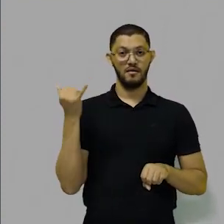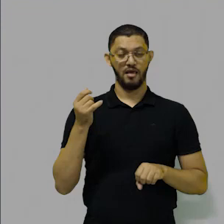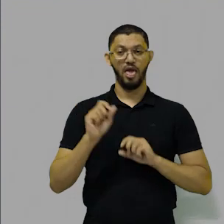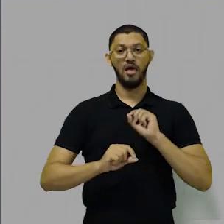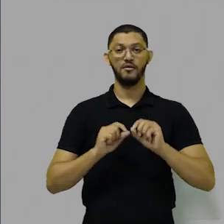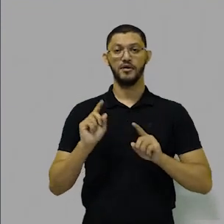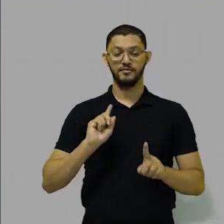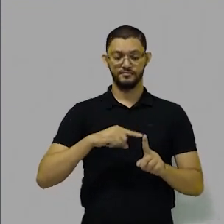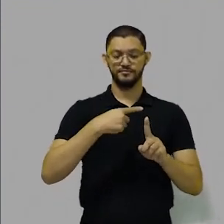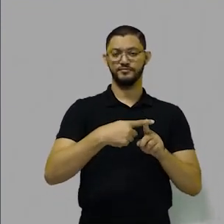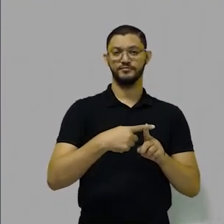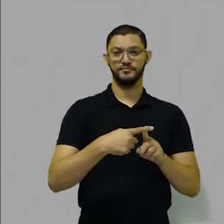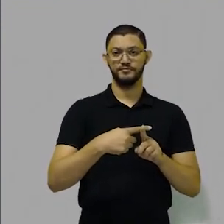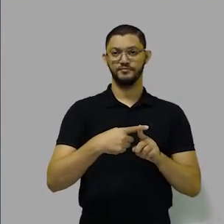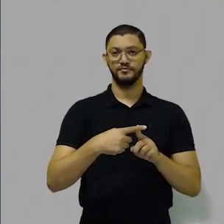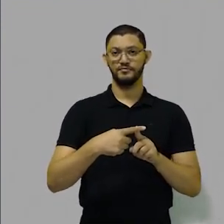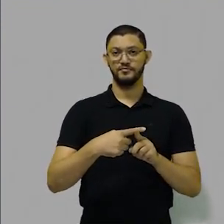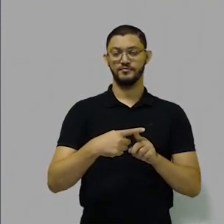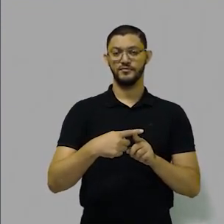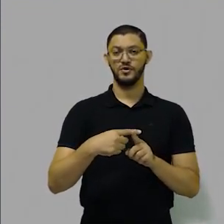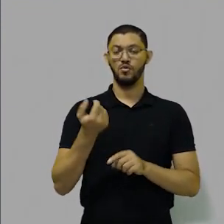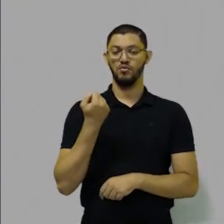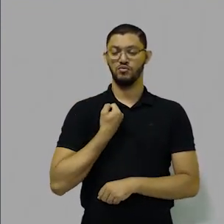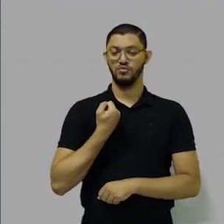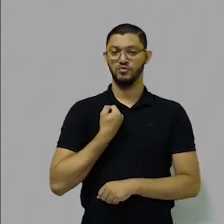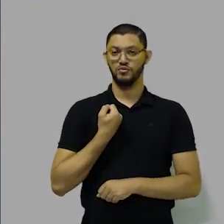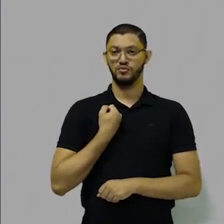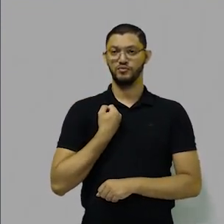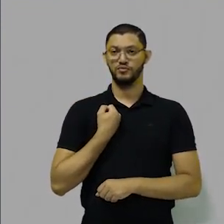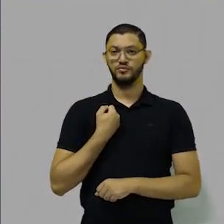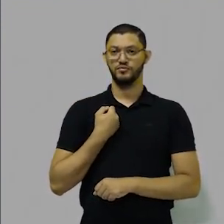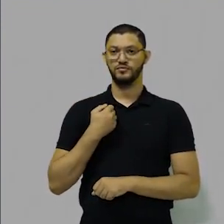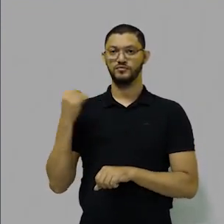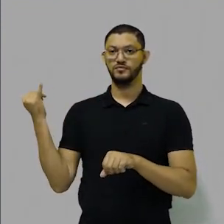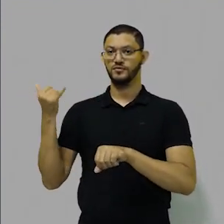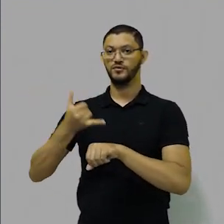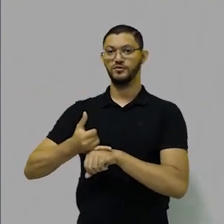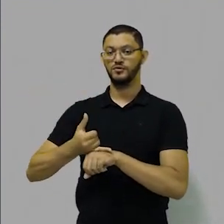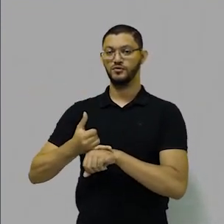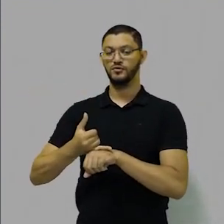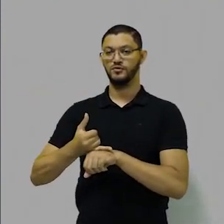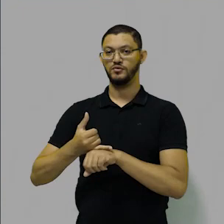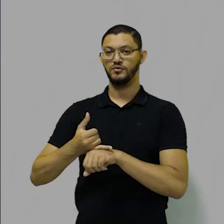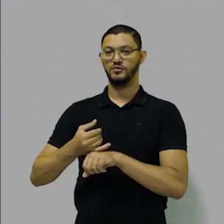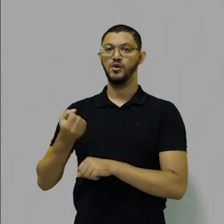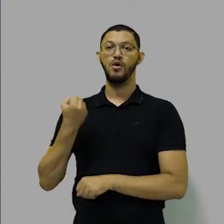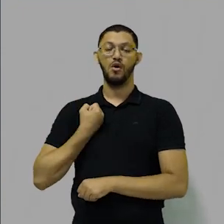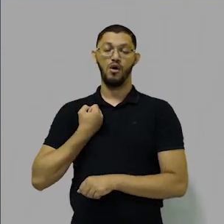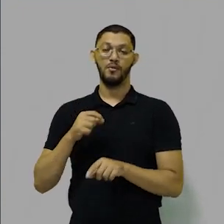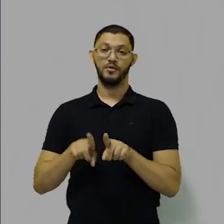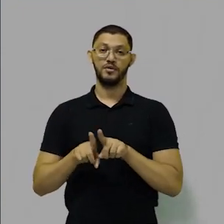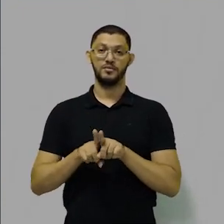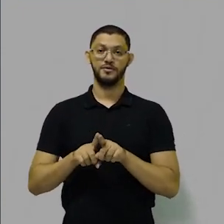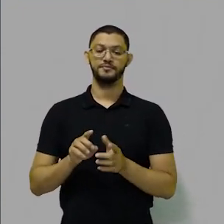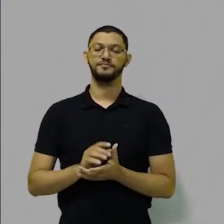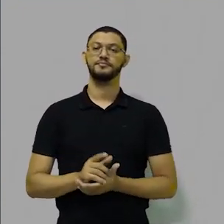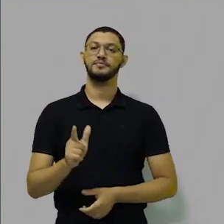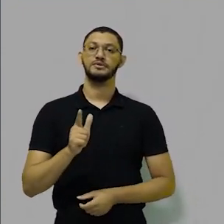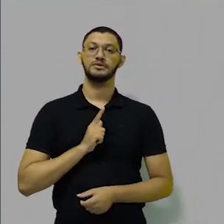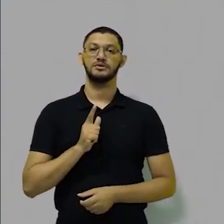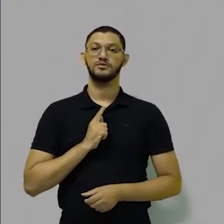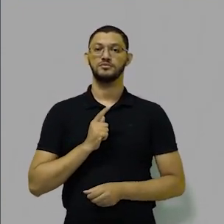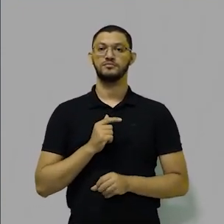positivo. Então, o cátion, eu vou colocar a sua carga. E nós temos o ânion com a sua respectiva carga. Então, nós temos